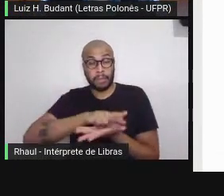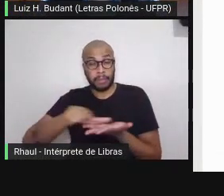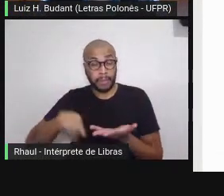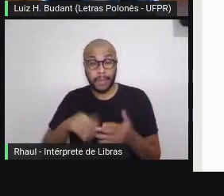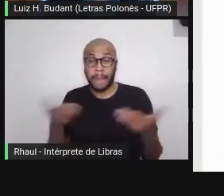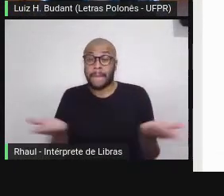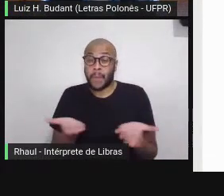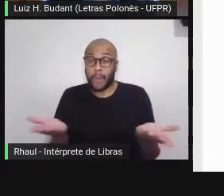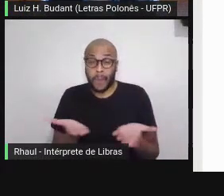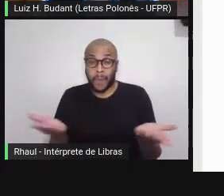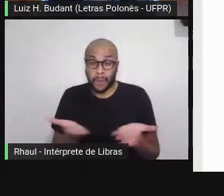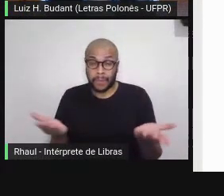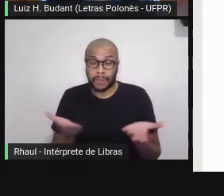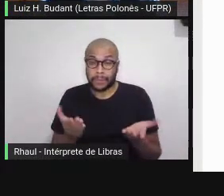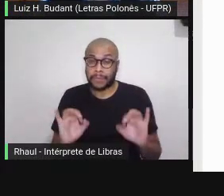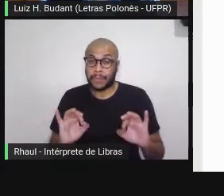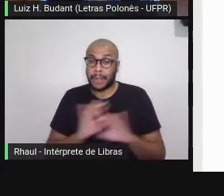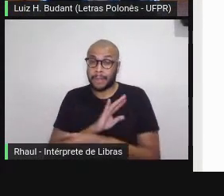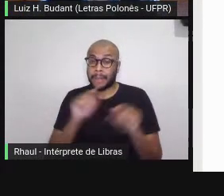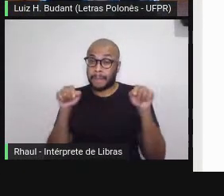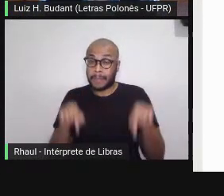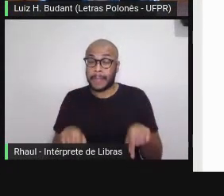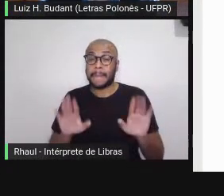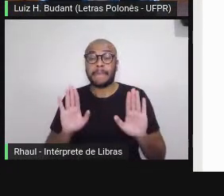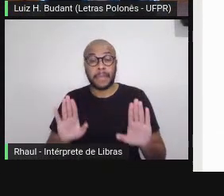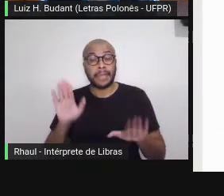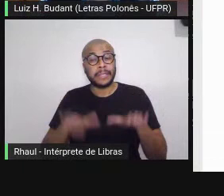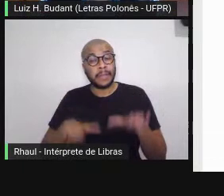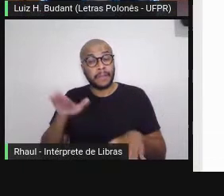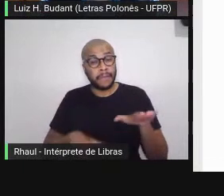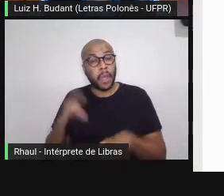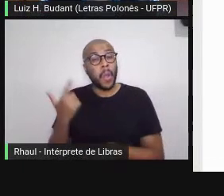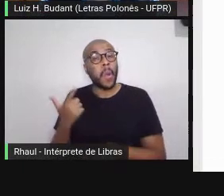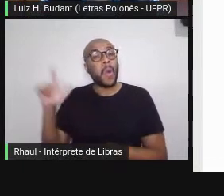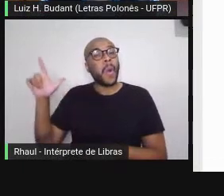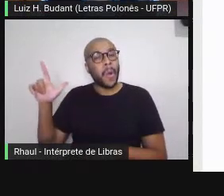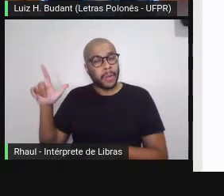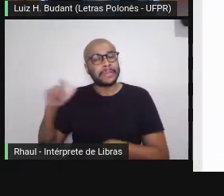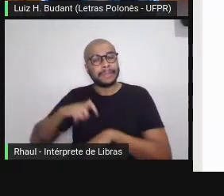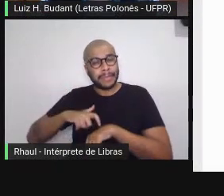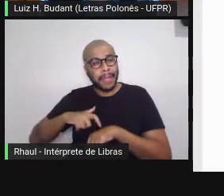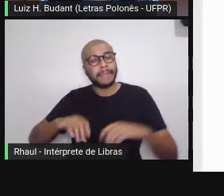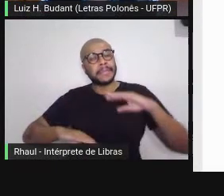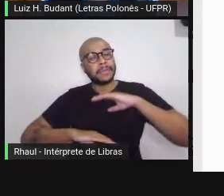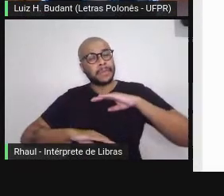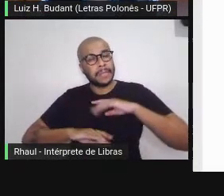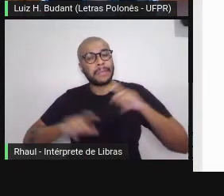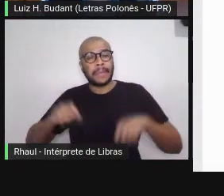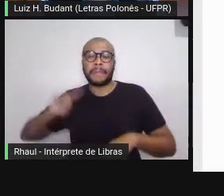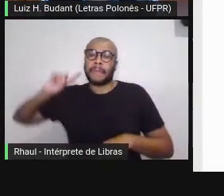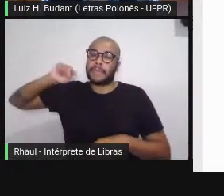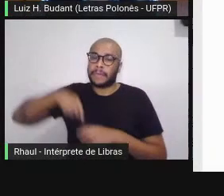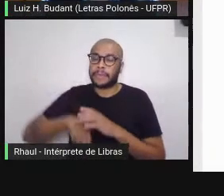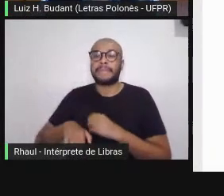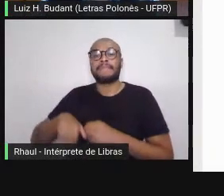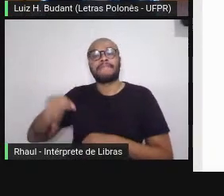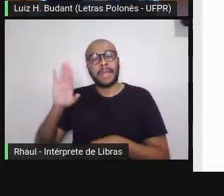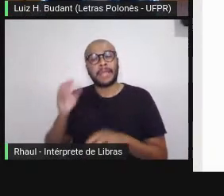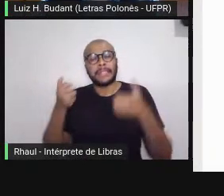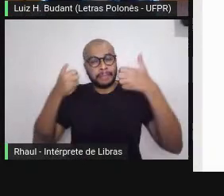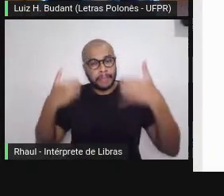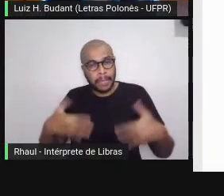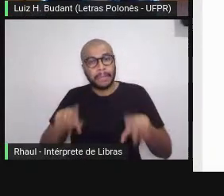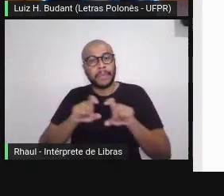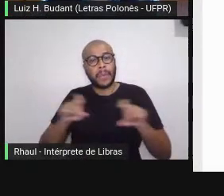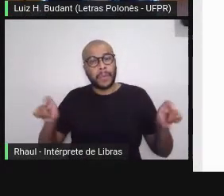hoje é isso, e talvez em alguma outra situação a gente possa se aprofundar mais nessa questão da declinação. E por